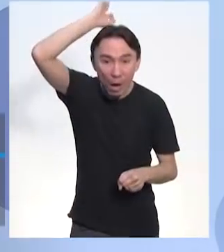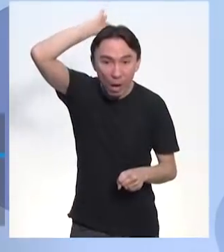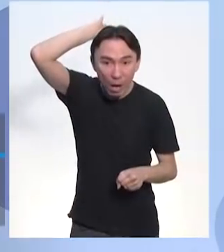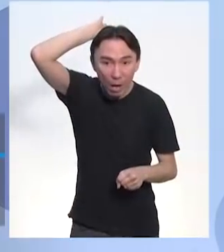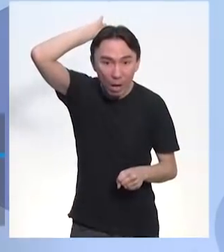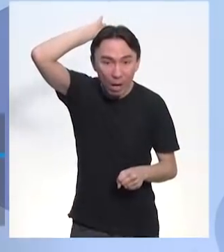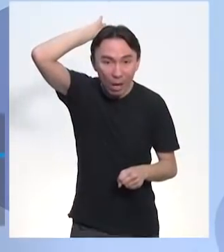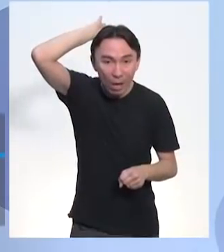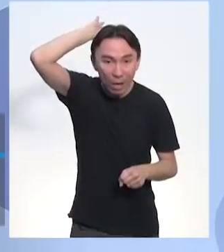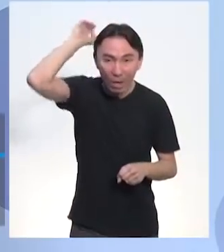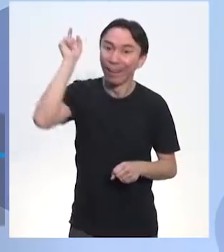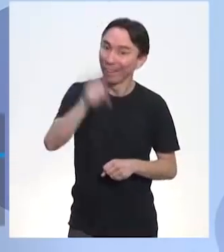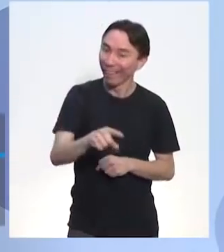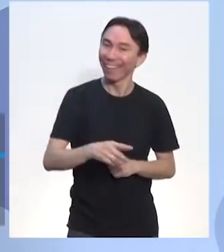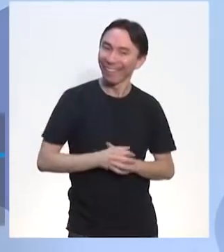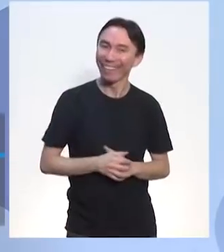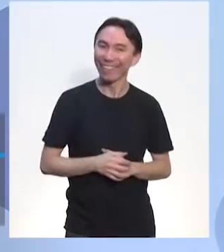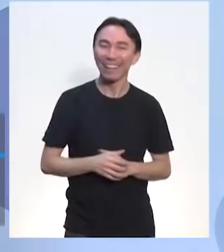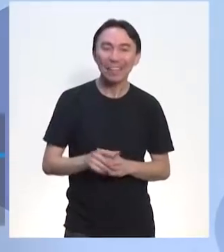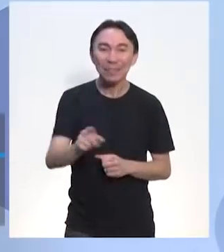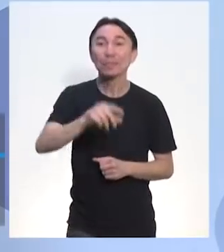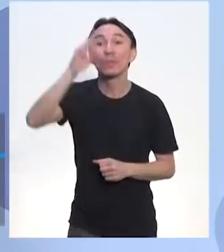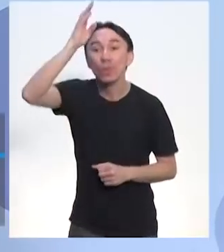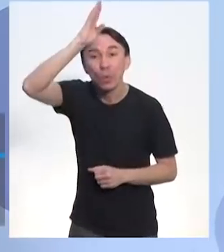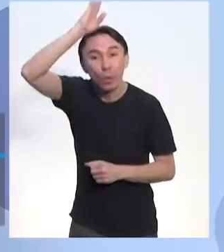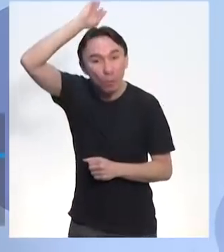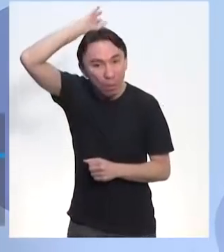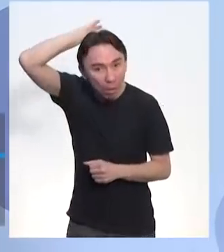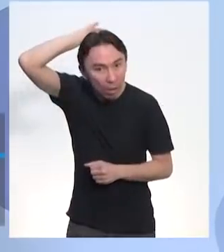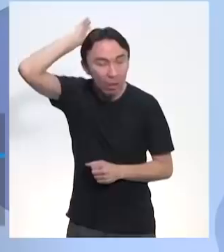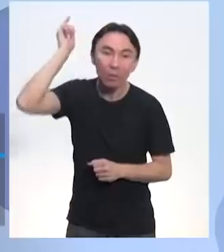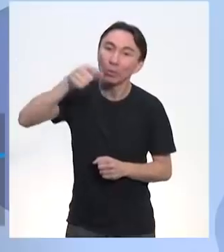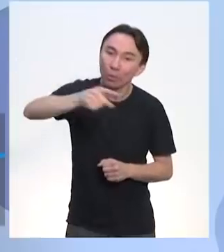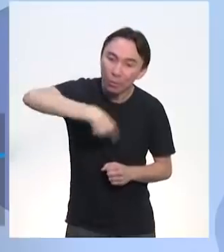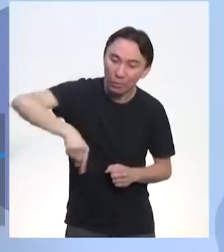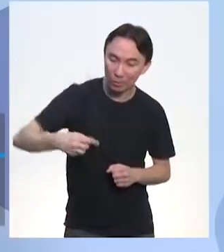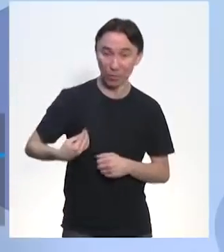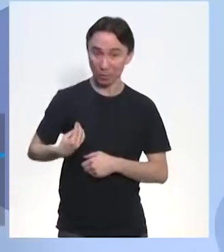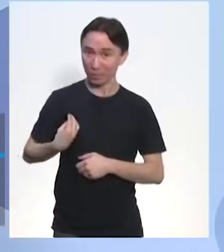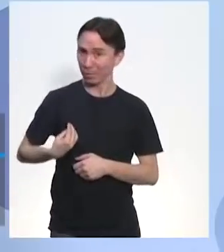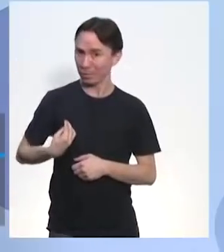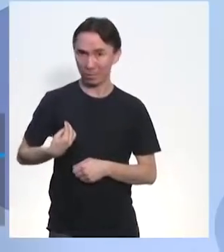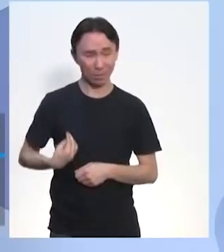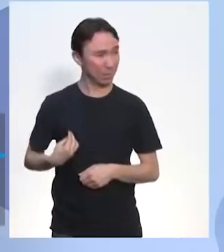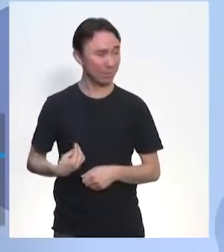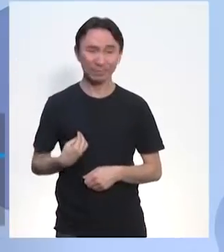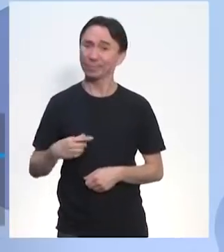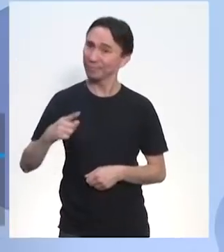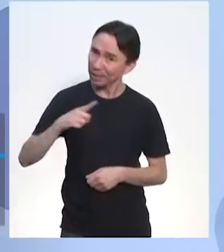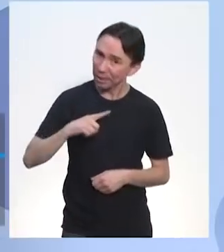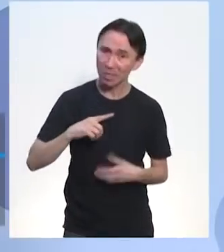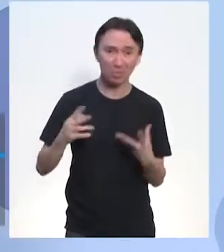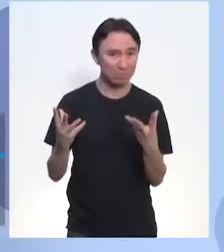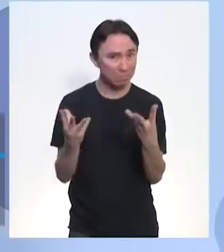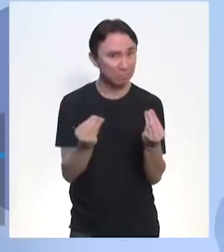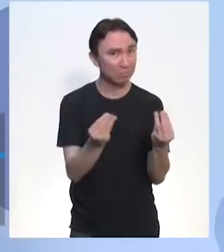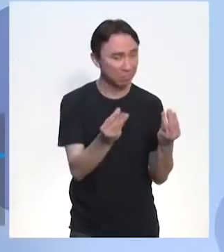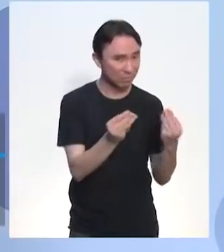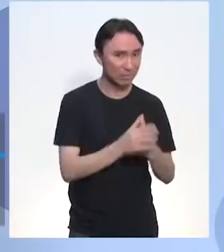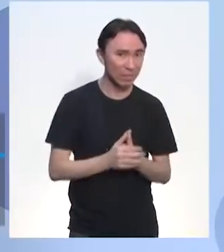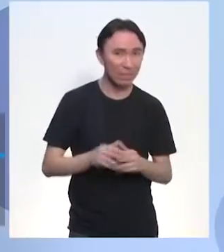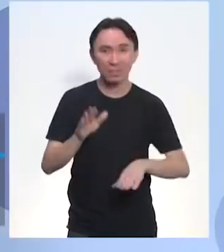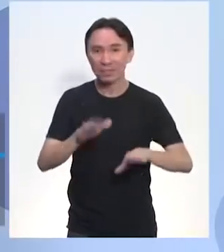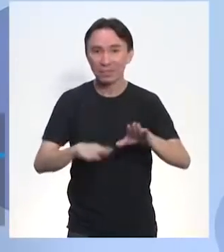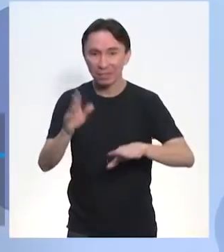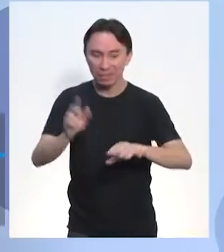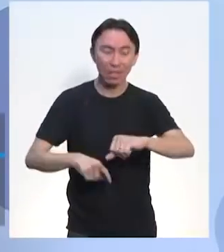que não, mas o romano ele está muito mais presente na nossa vida do que a gente imagina, né? E muitas vezes até assim no próprio